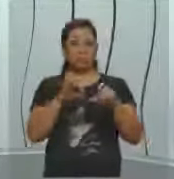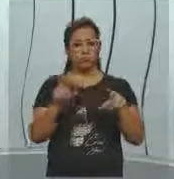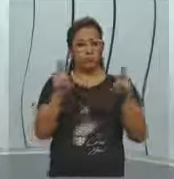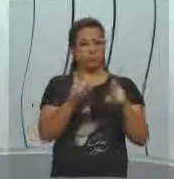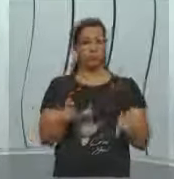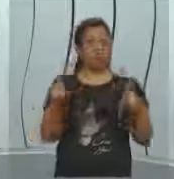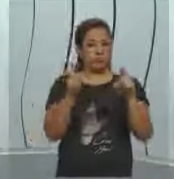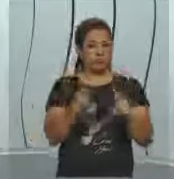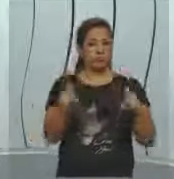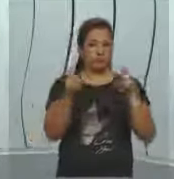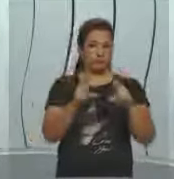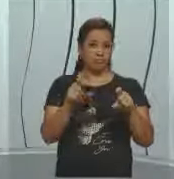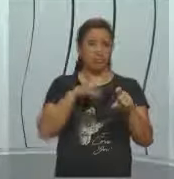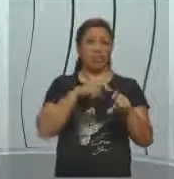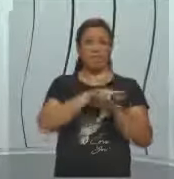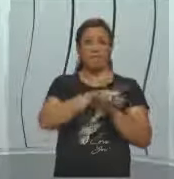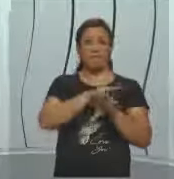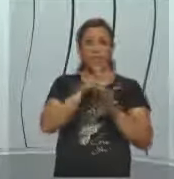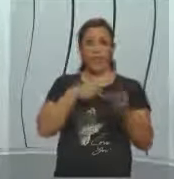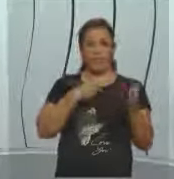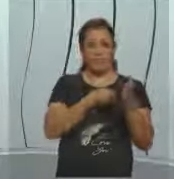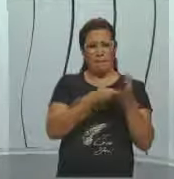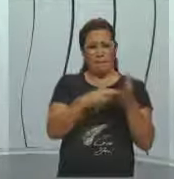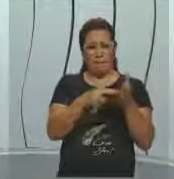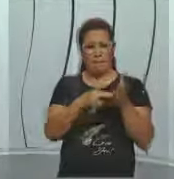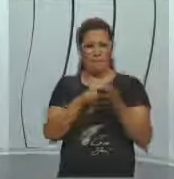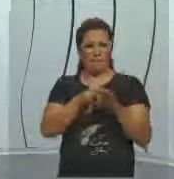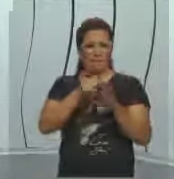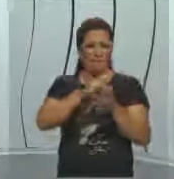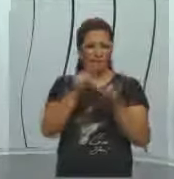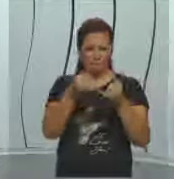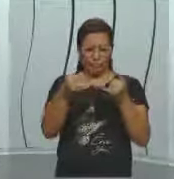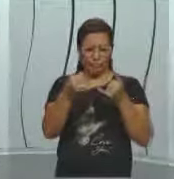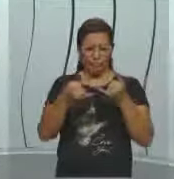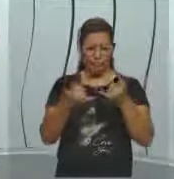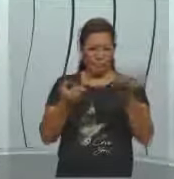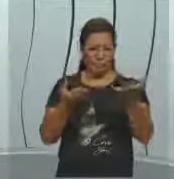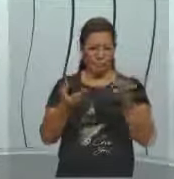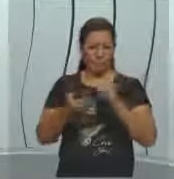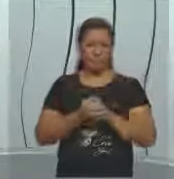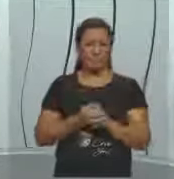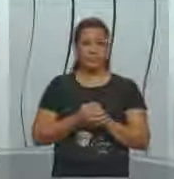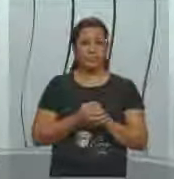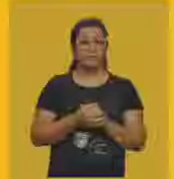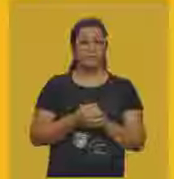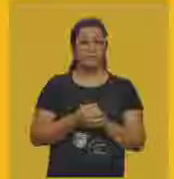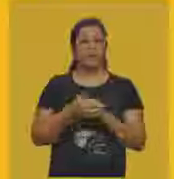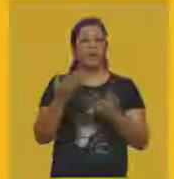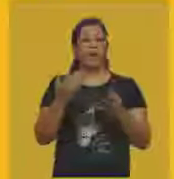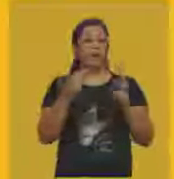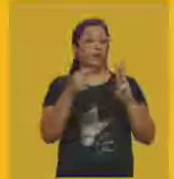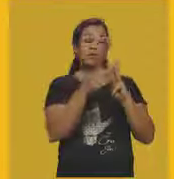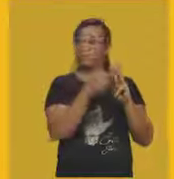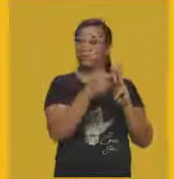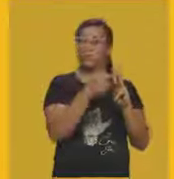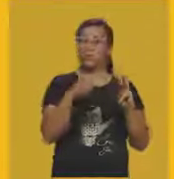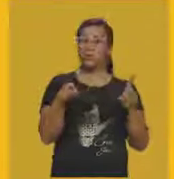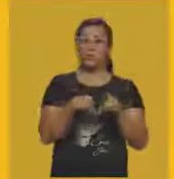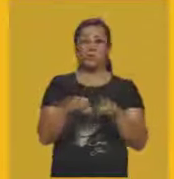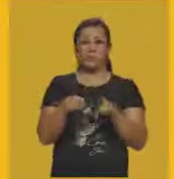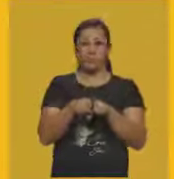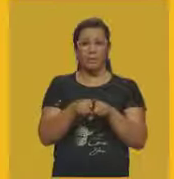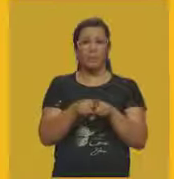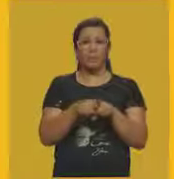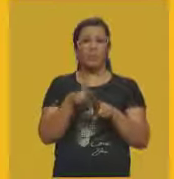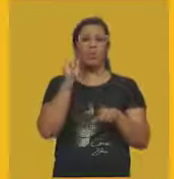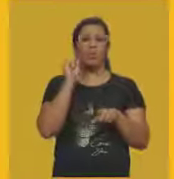que tem uma infinidade de componentes, né? Terceiro componente que vai ser fundamental num circuito são as